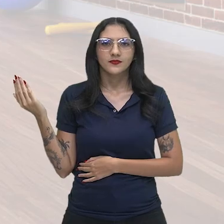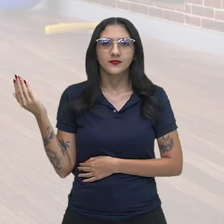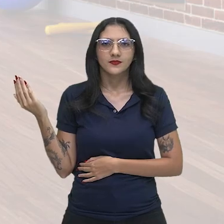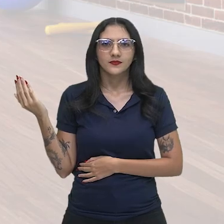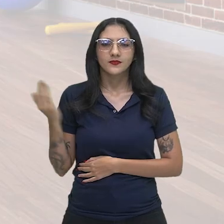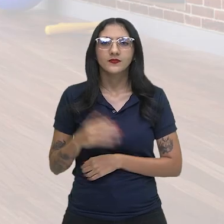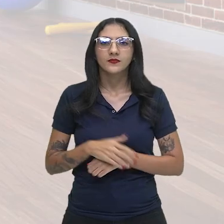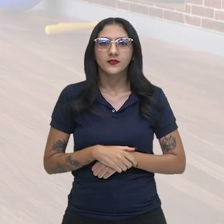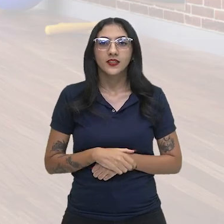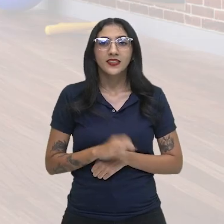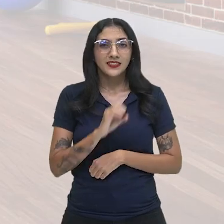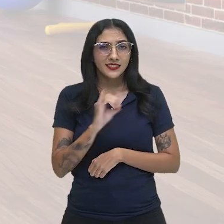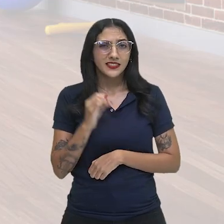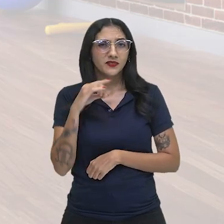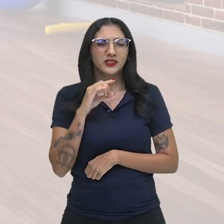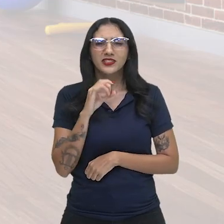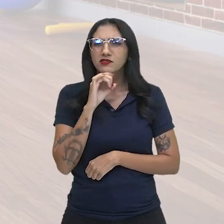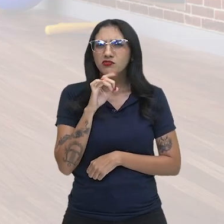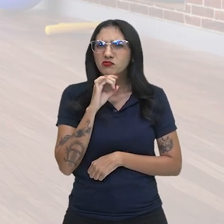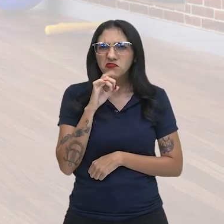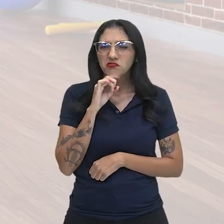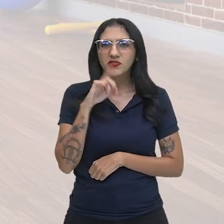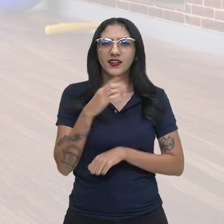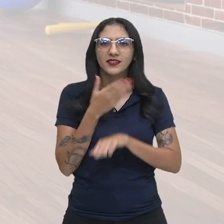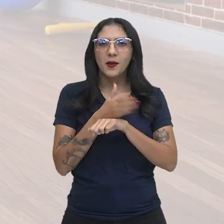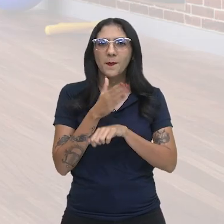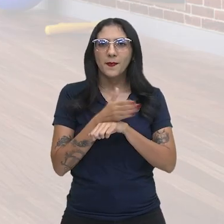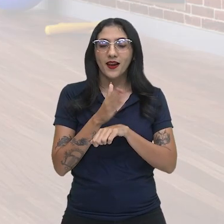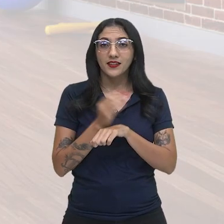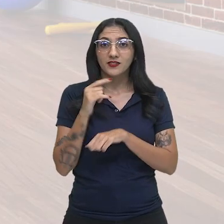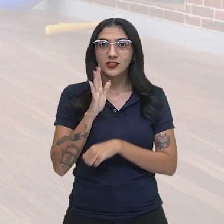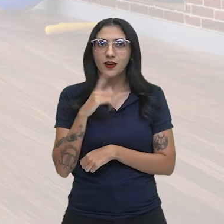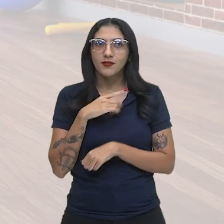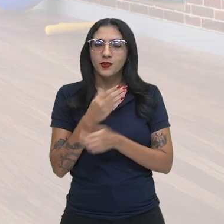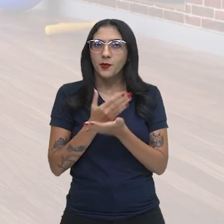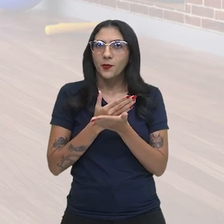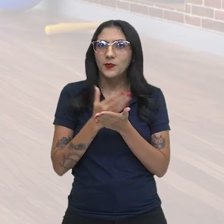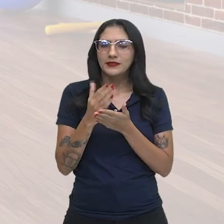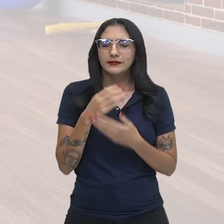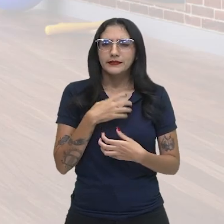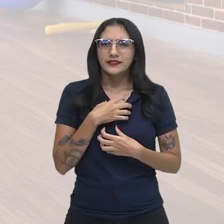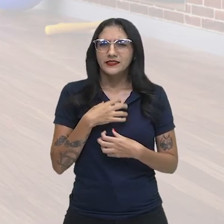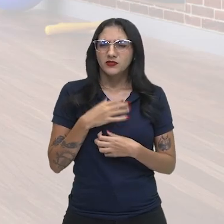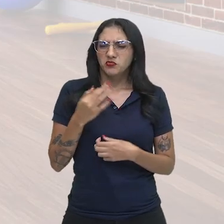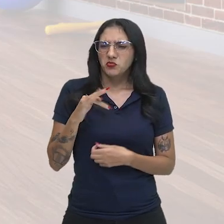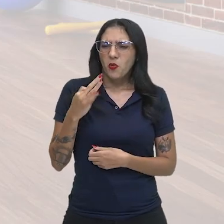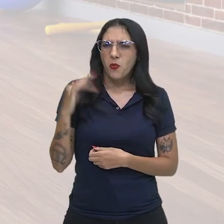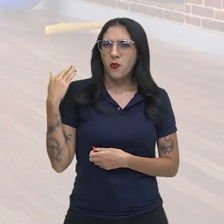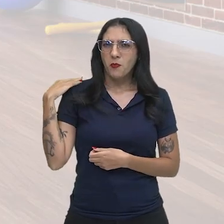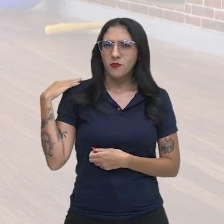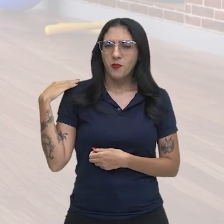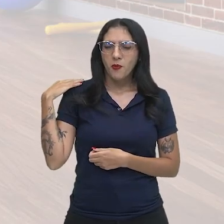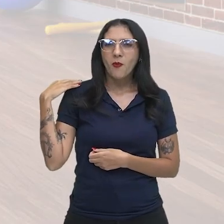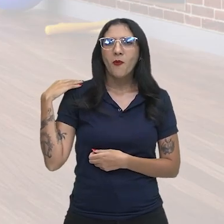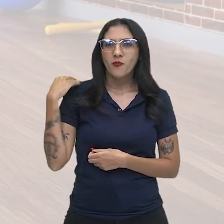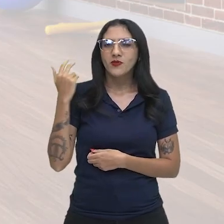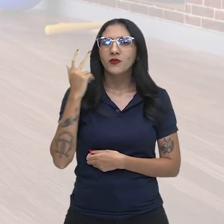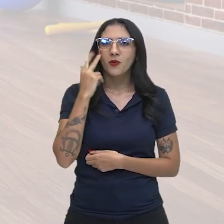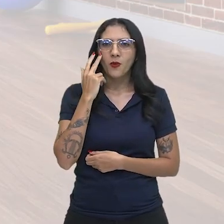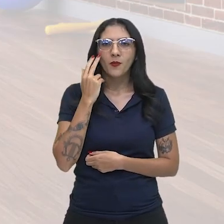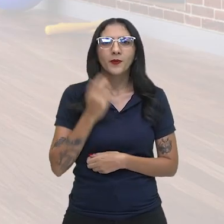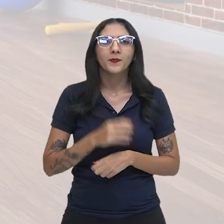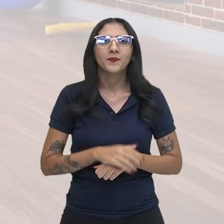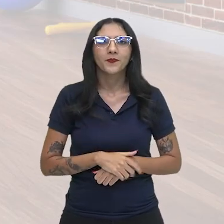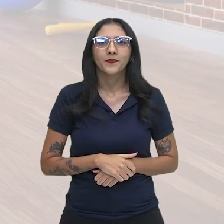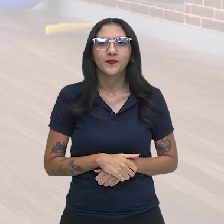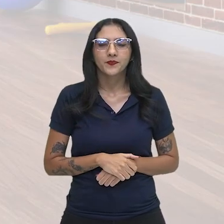6. Se você não está acostumado a fazer essas atividades, você já vai sentindo uma certa queimação no ombro, tá bom? Então, agora